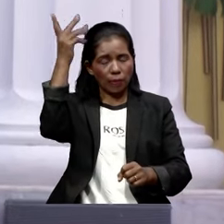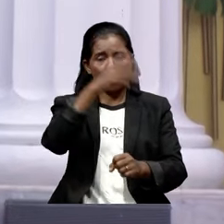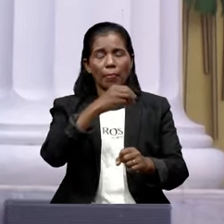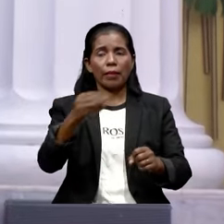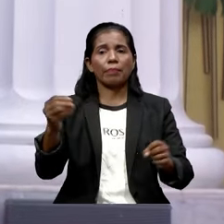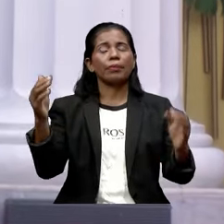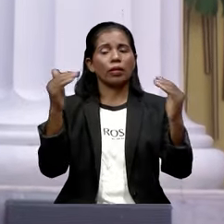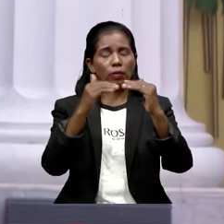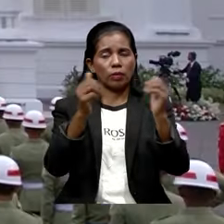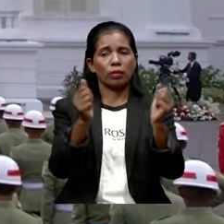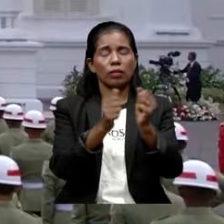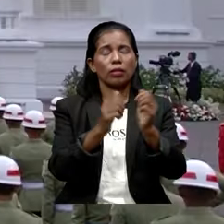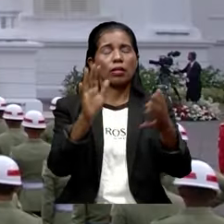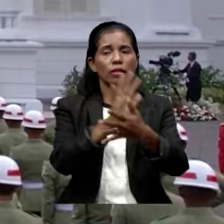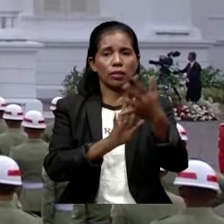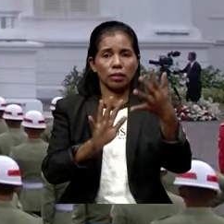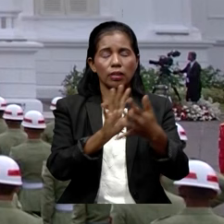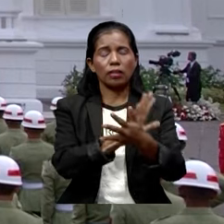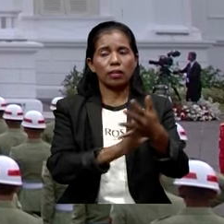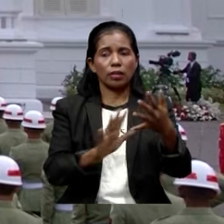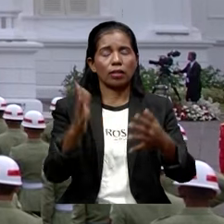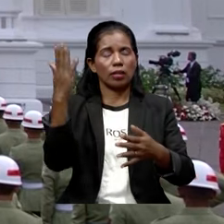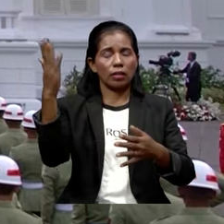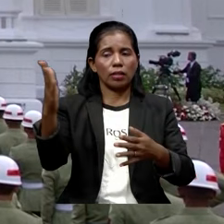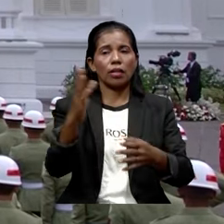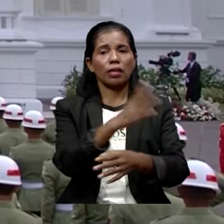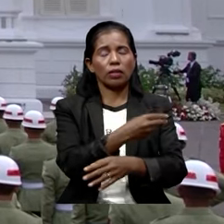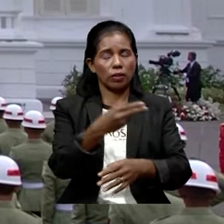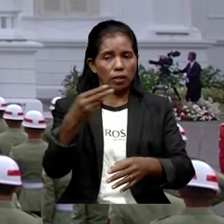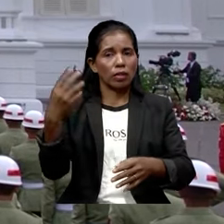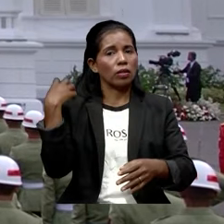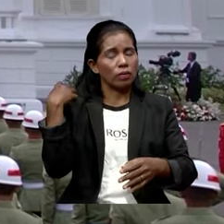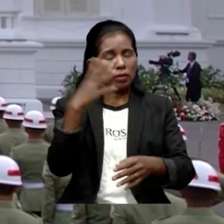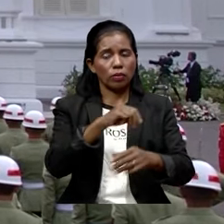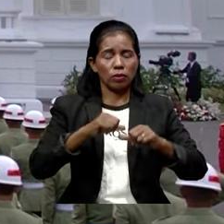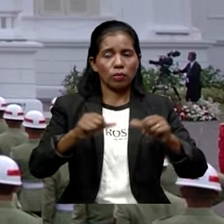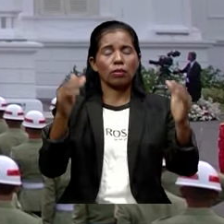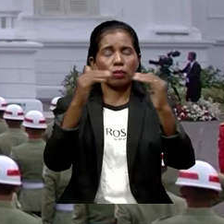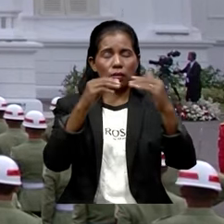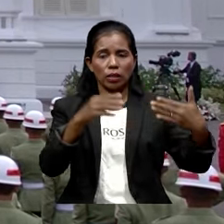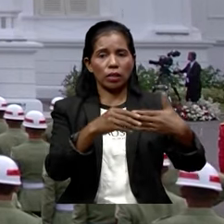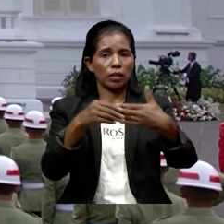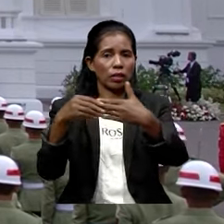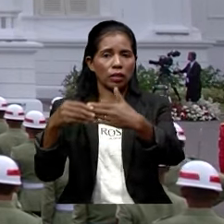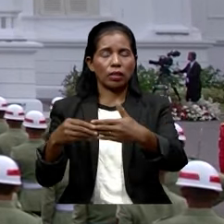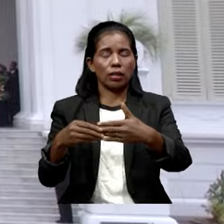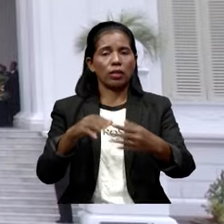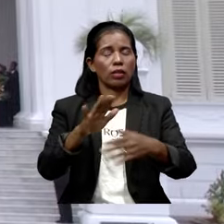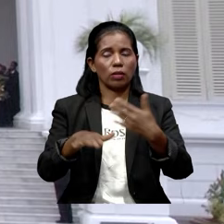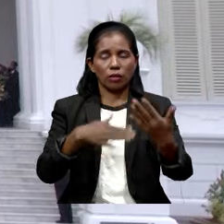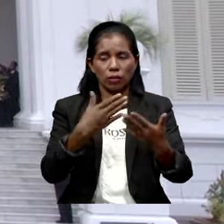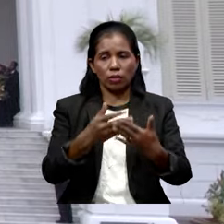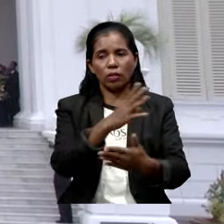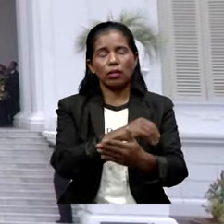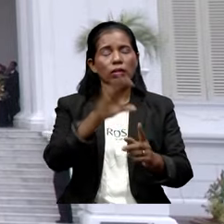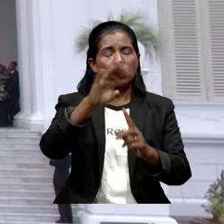o encontro, o cerimônia de recepção em Istana Merdeka de hoje, no continuo o encontro entre o líder máximo da Igreja Católica Romana no